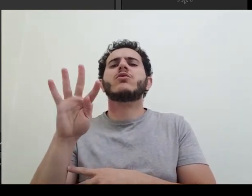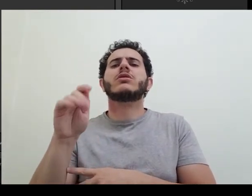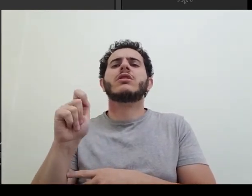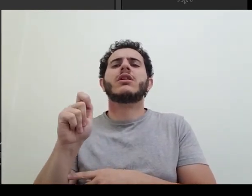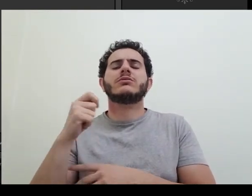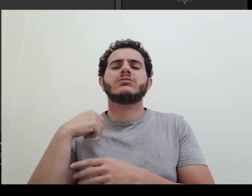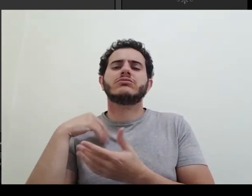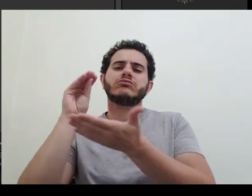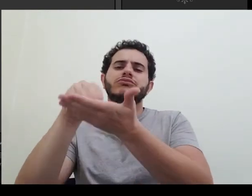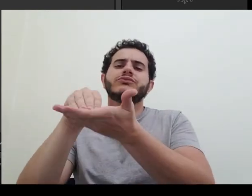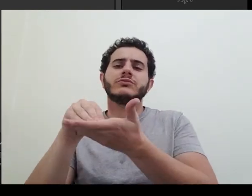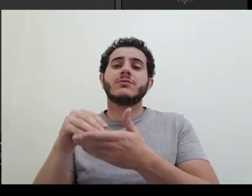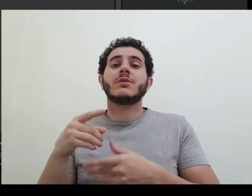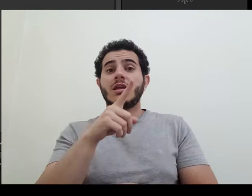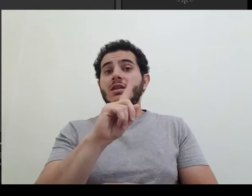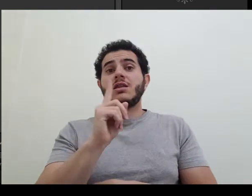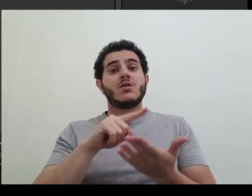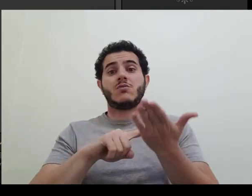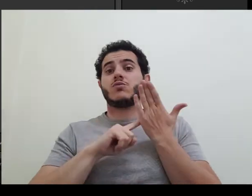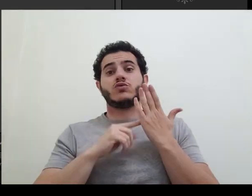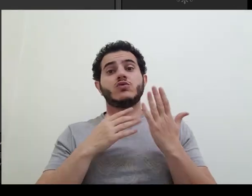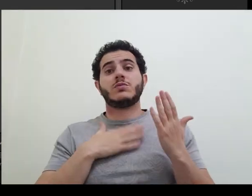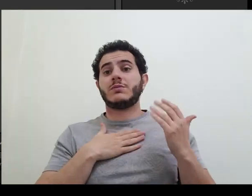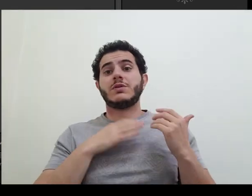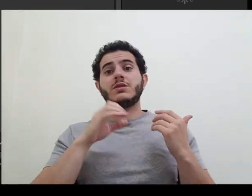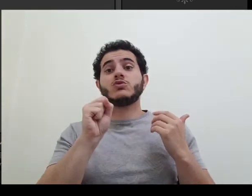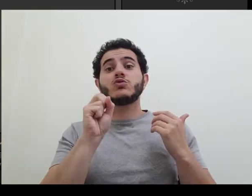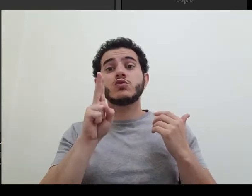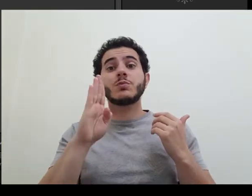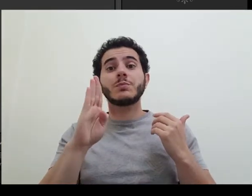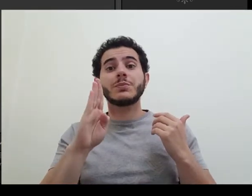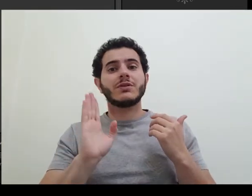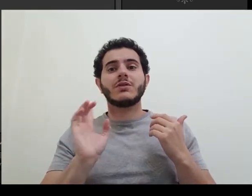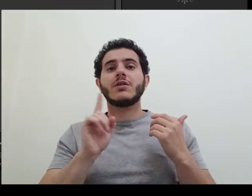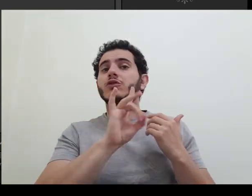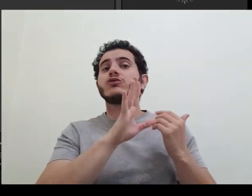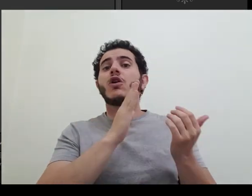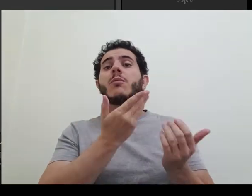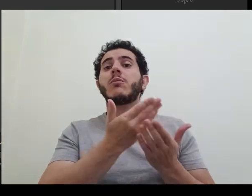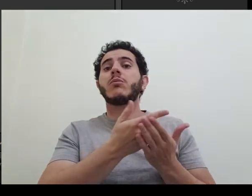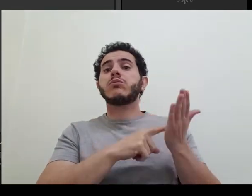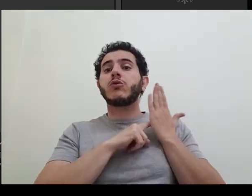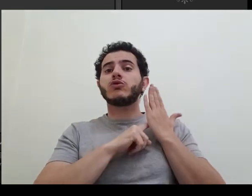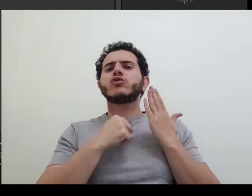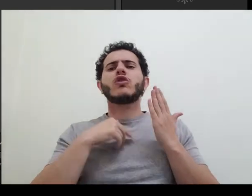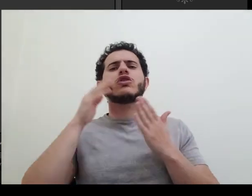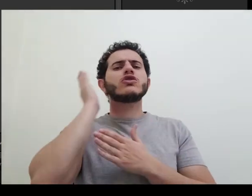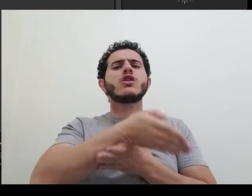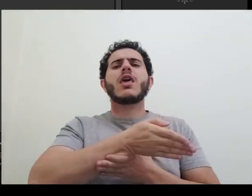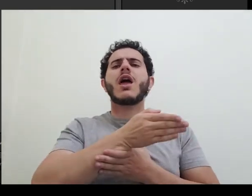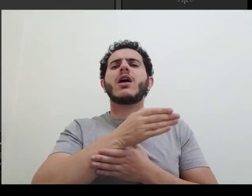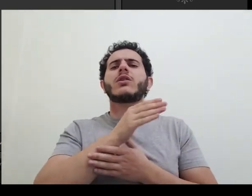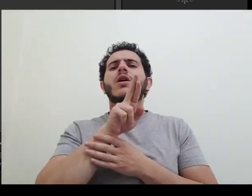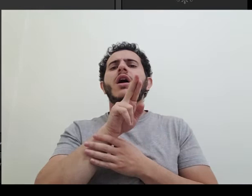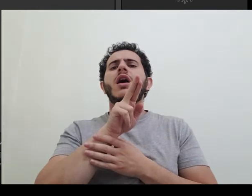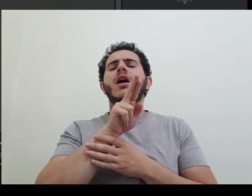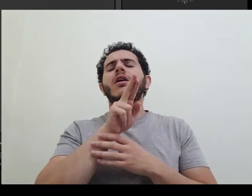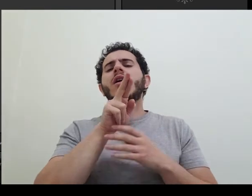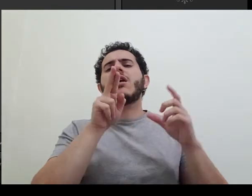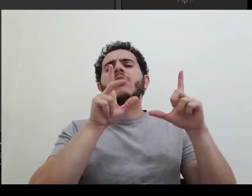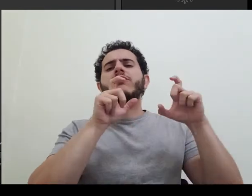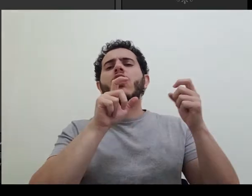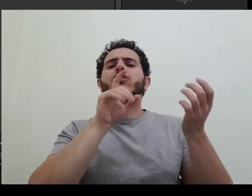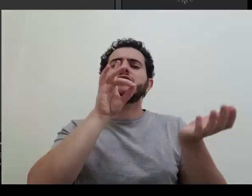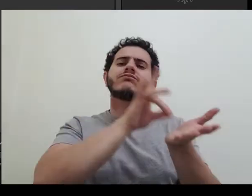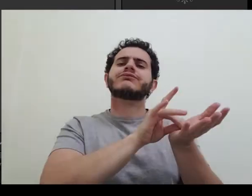pasta brutas. Existem as subpastas. Ele não está me mostrando a subpasta, ele está me mostrando só o que tem na raiz da pasta brutas, dentro da pasta brutas.